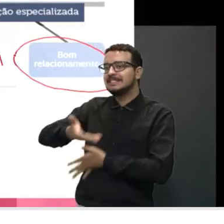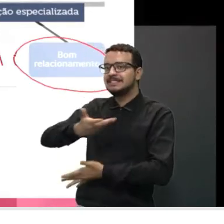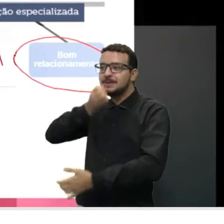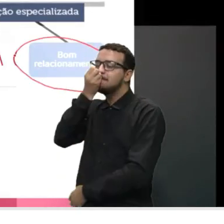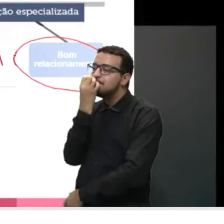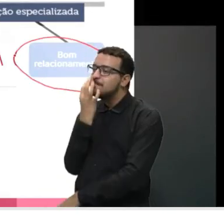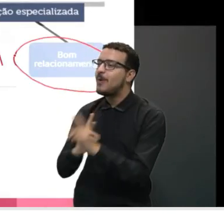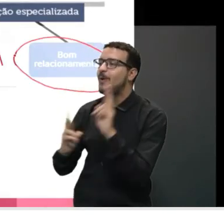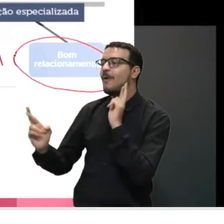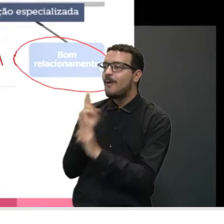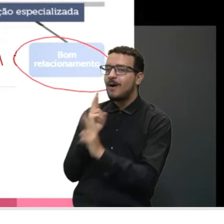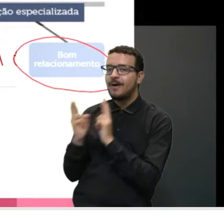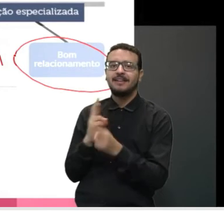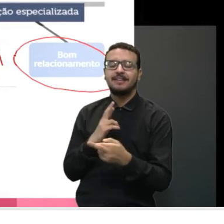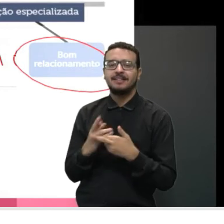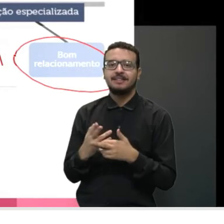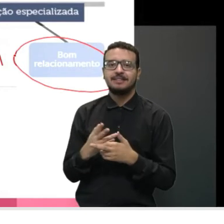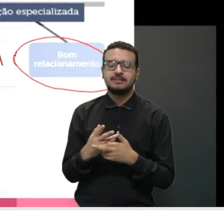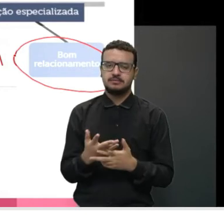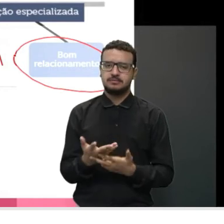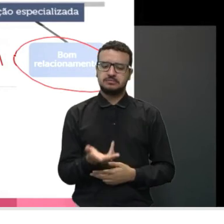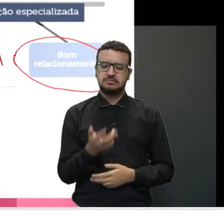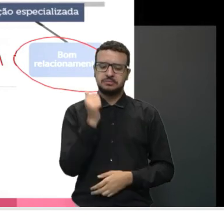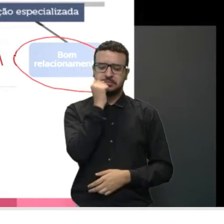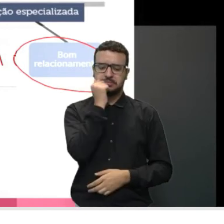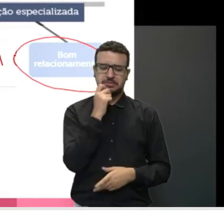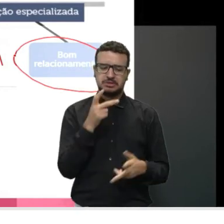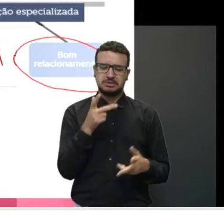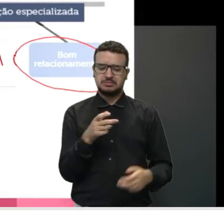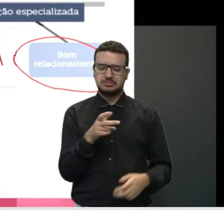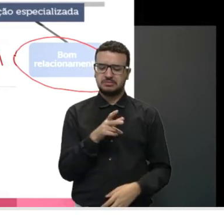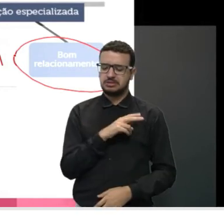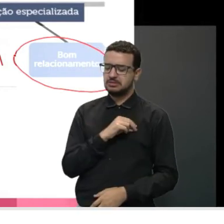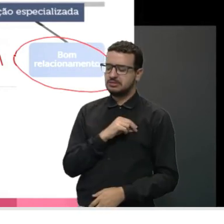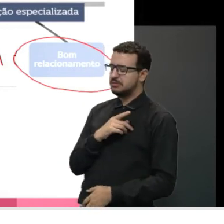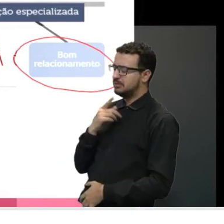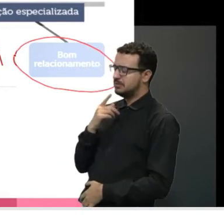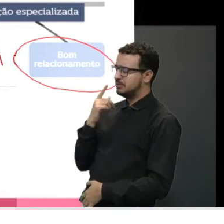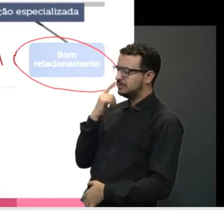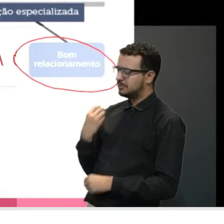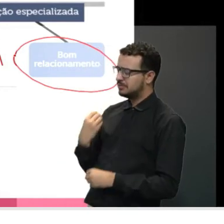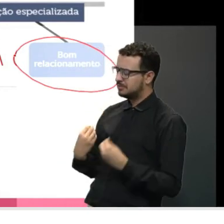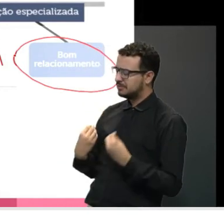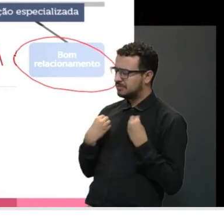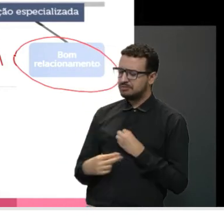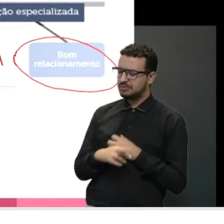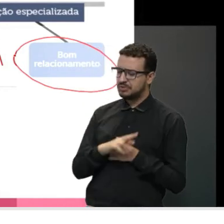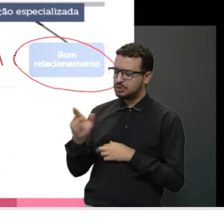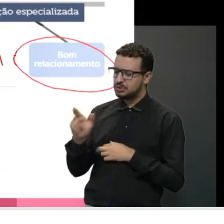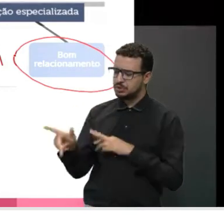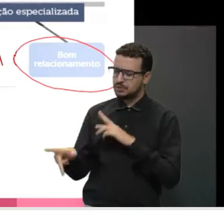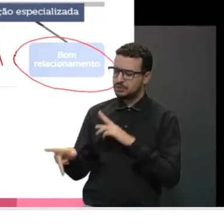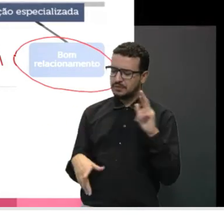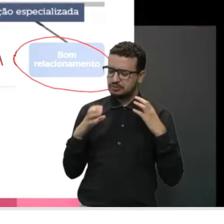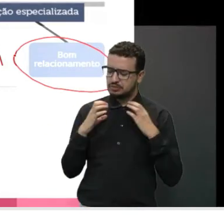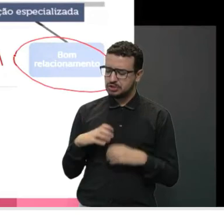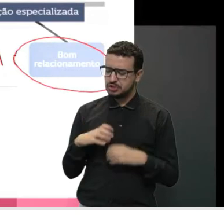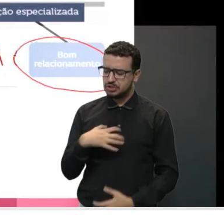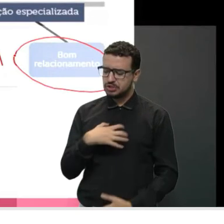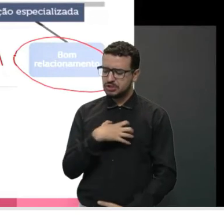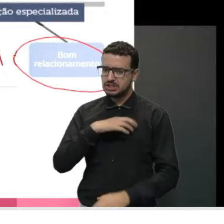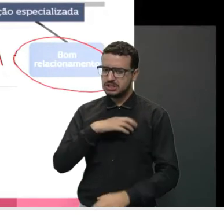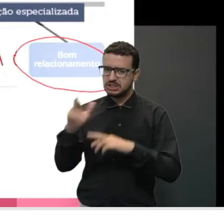e a Clarice vai falar: olha, existem alguns critérios, algumas coisas que a escola precisa desenvolver para que não